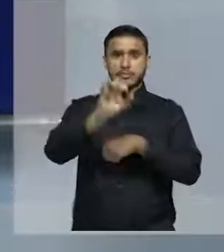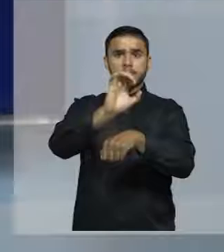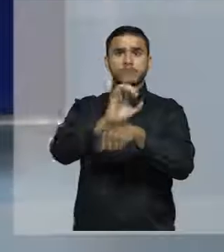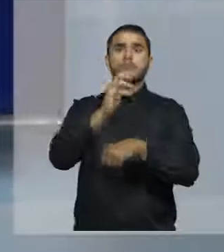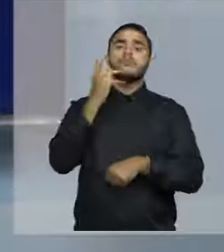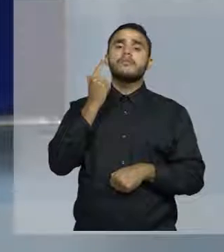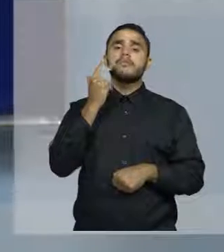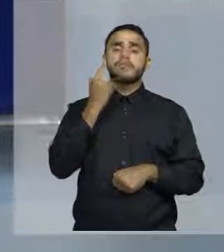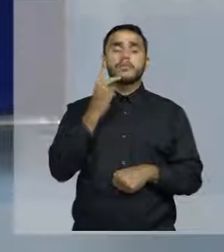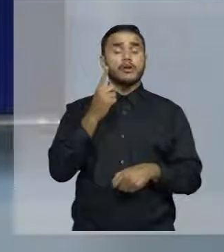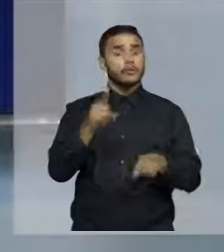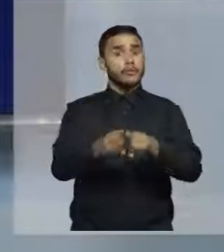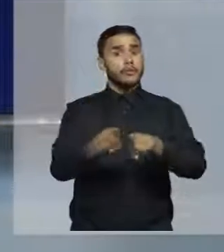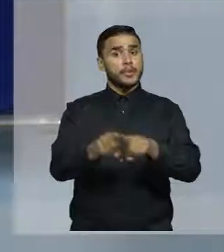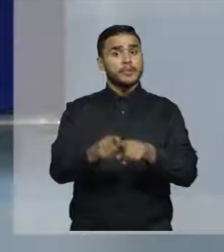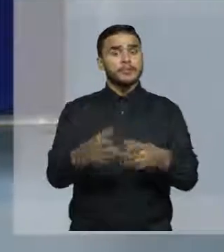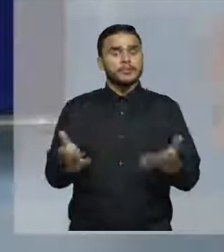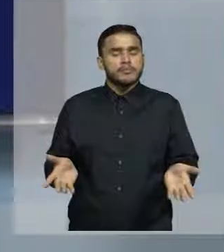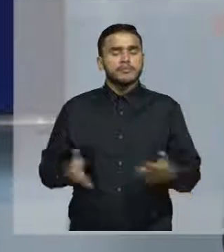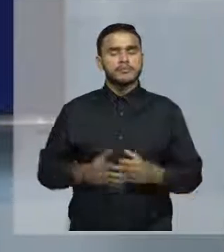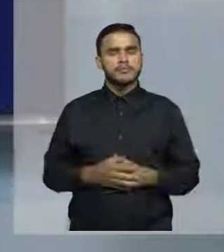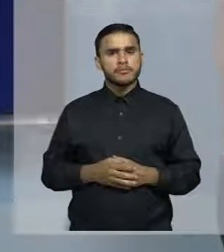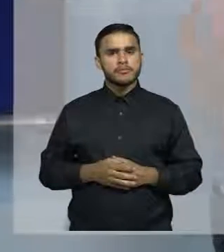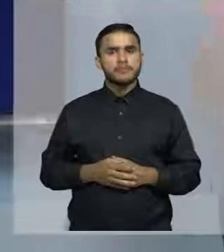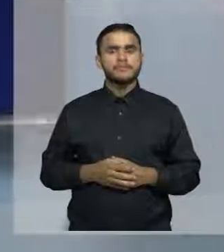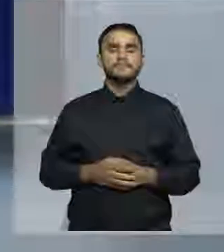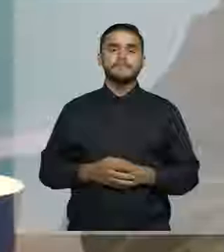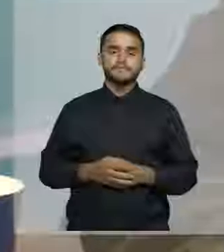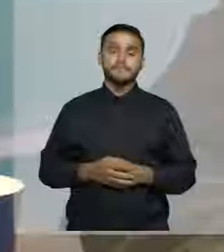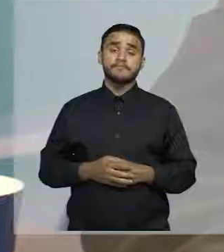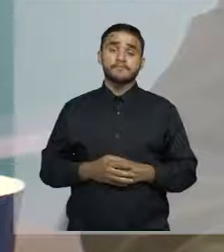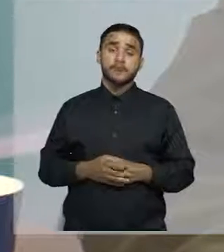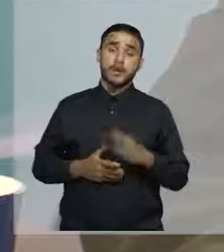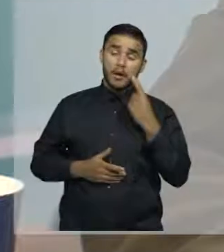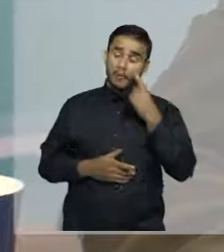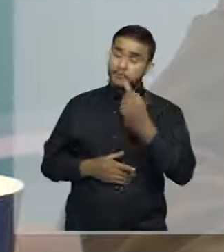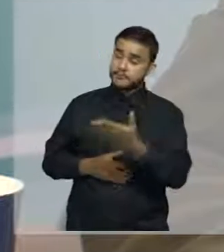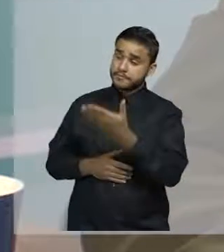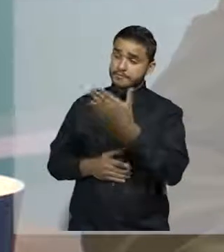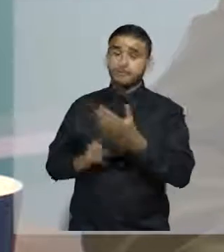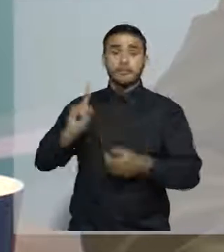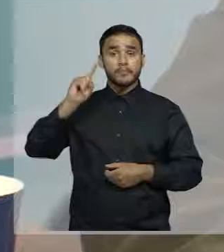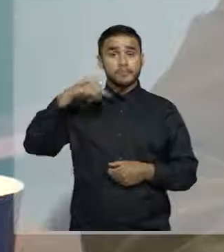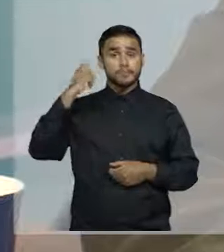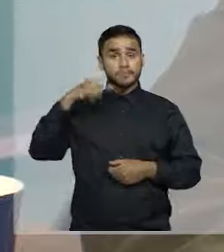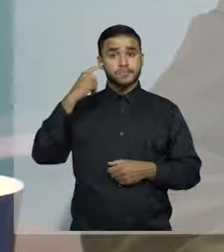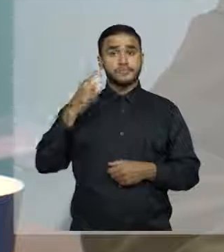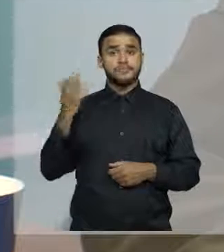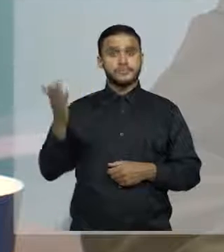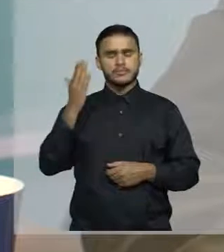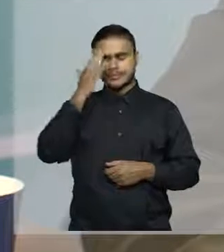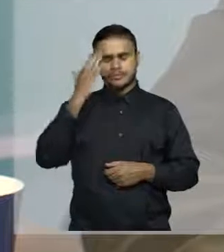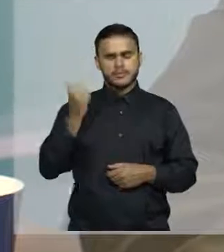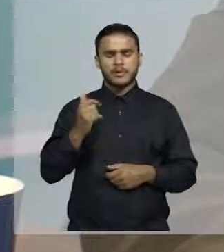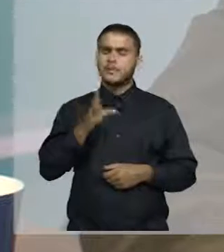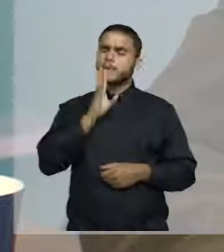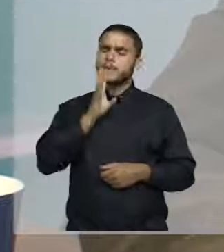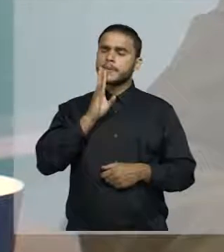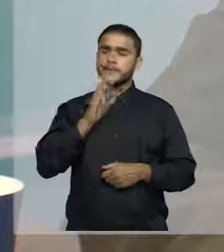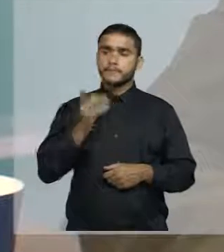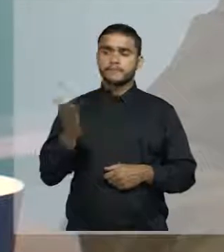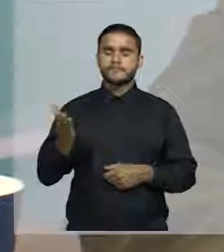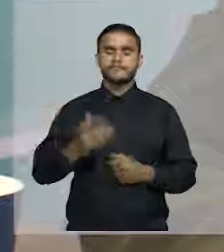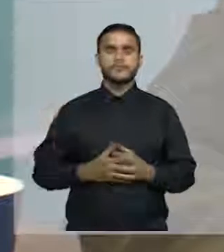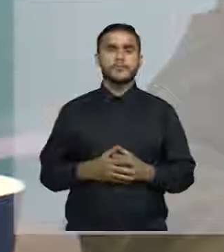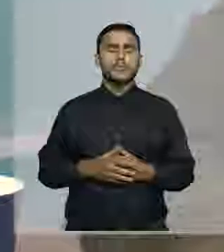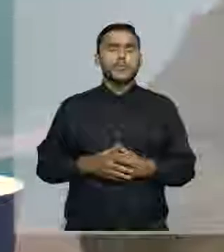exceção. Na sua percepção, experiente advogado que o é, inclusive com militância na área penal, qual